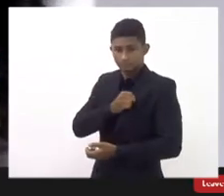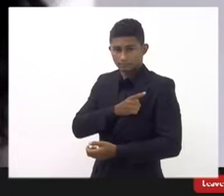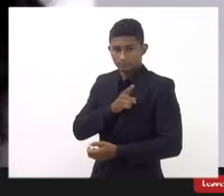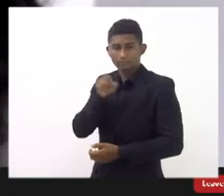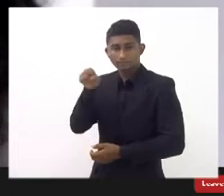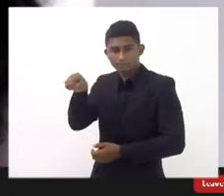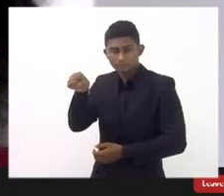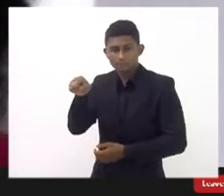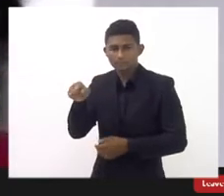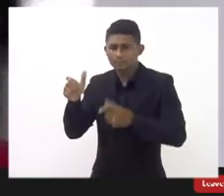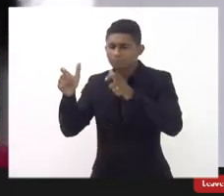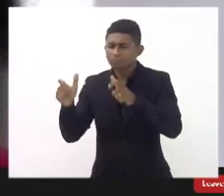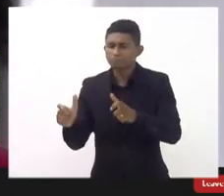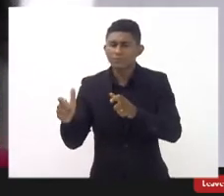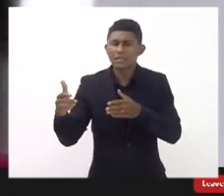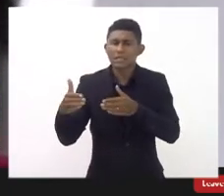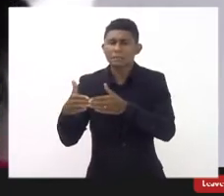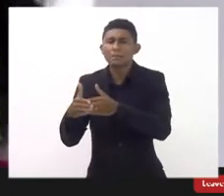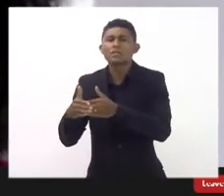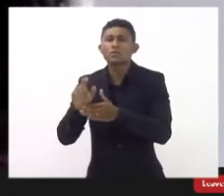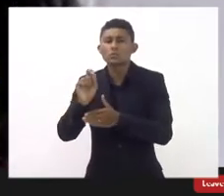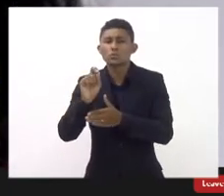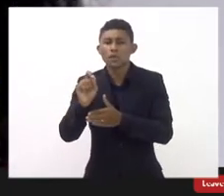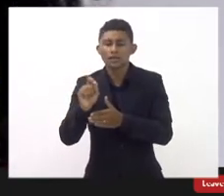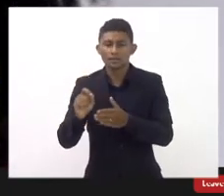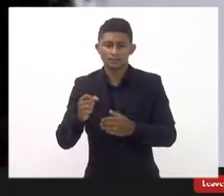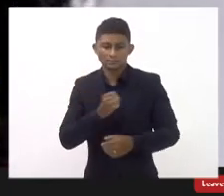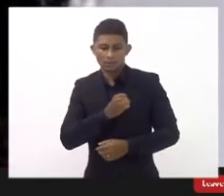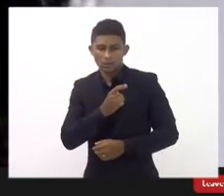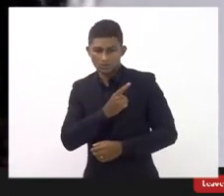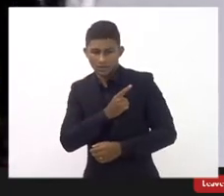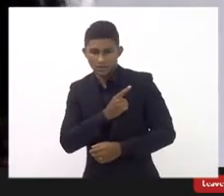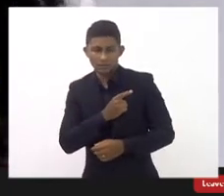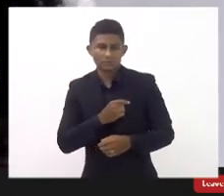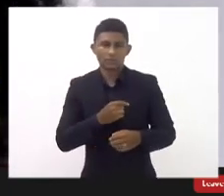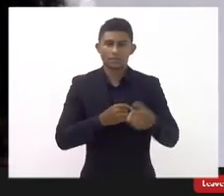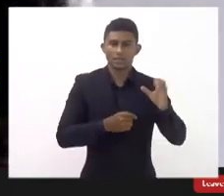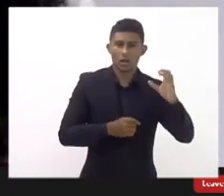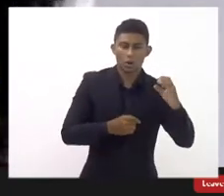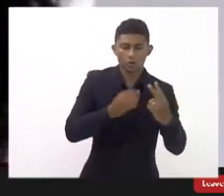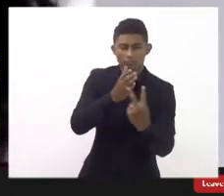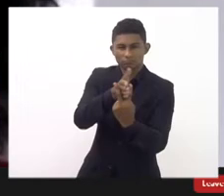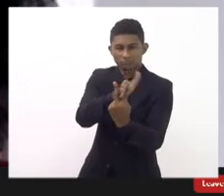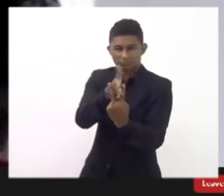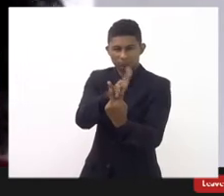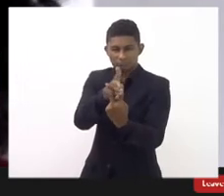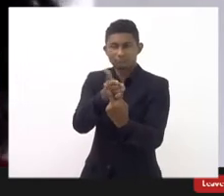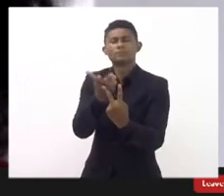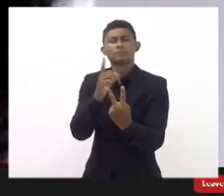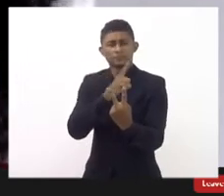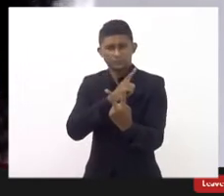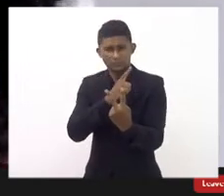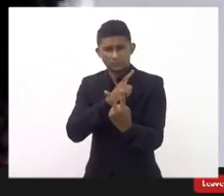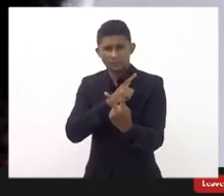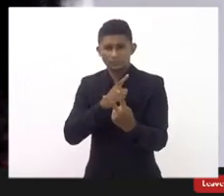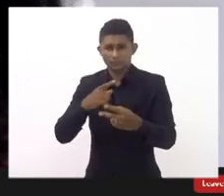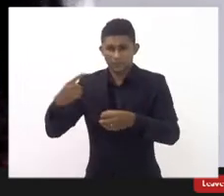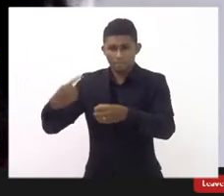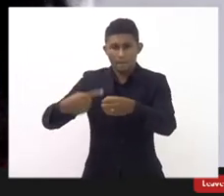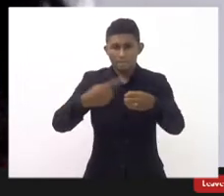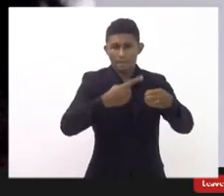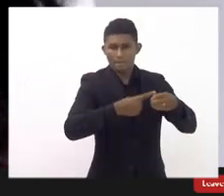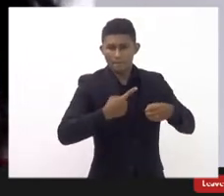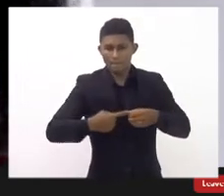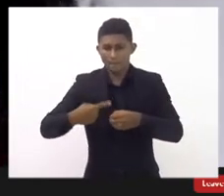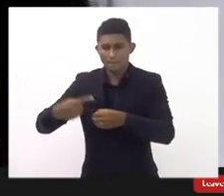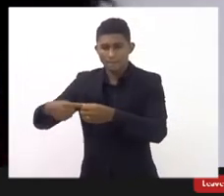ali limite entre São Gonçalo e Niterói. É um campus que recebe estudantes de 11 municípios